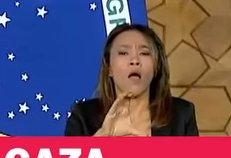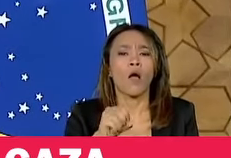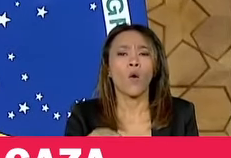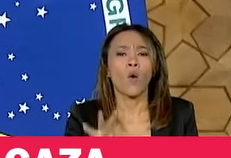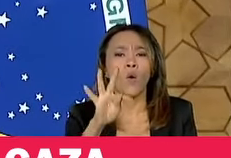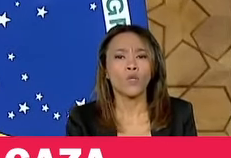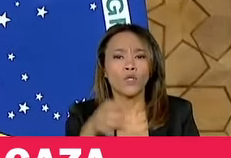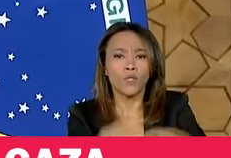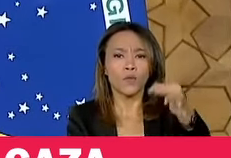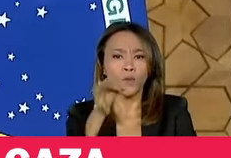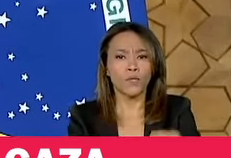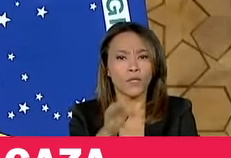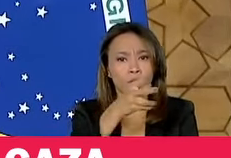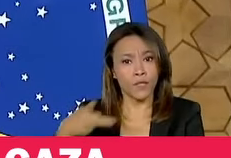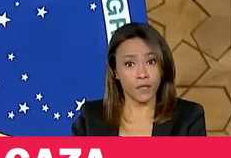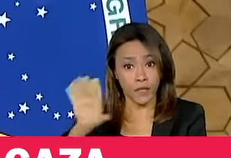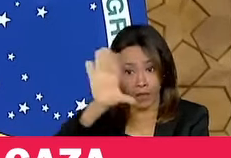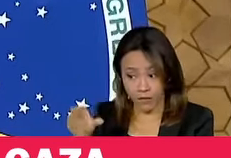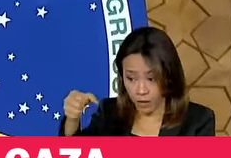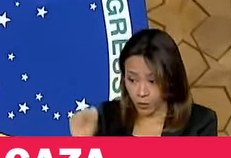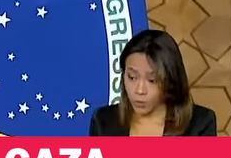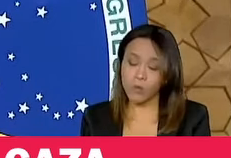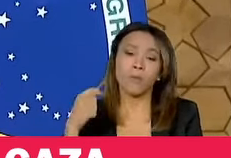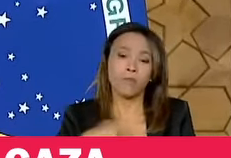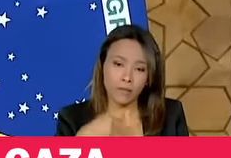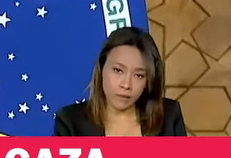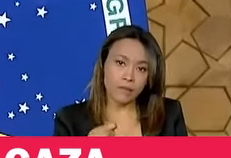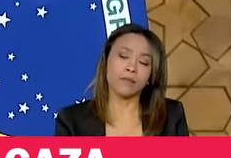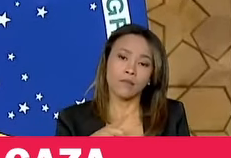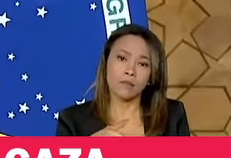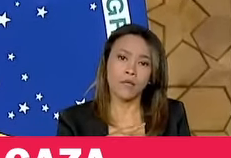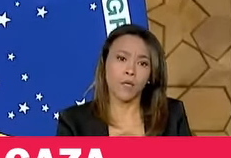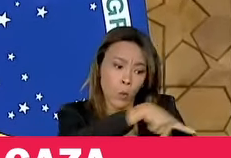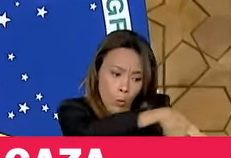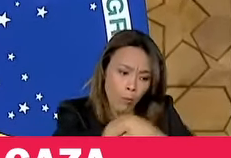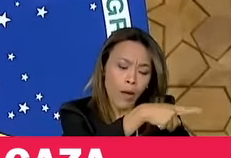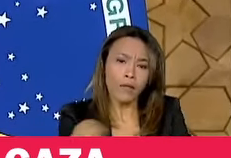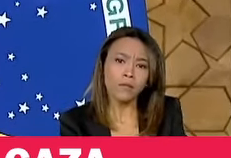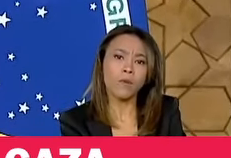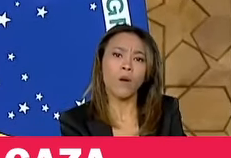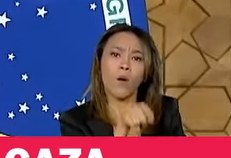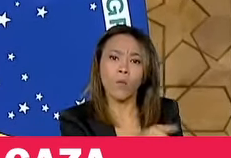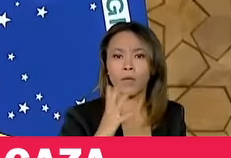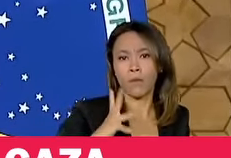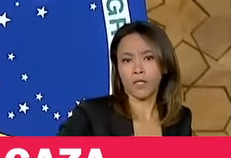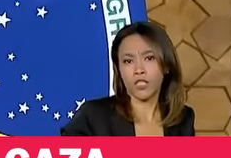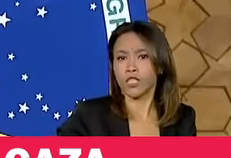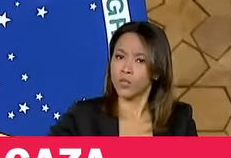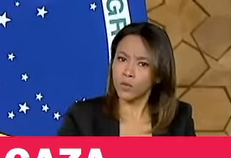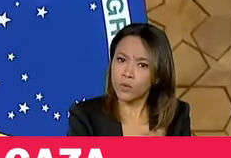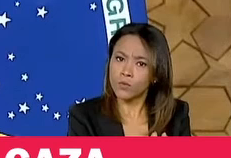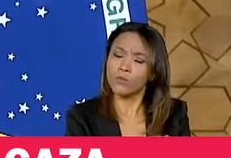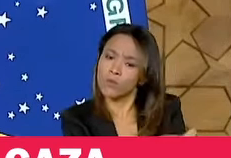Sul. Não haverá paz sem um Estado palestino convivendo lado a lado com Israel, dentro de